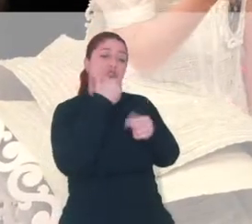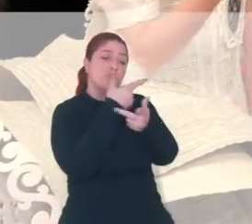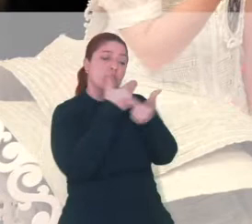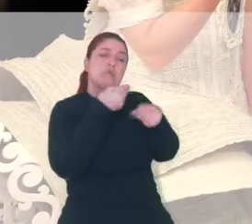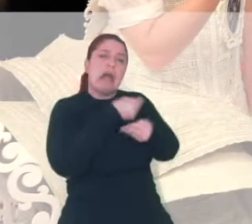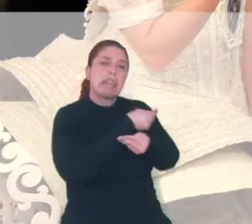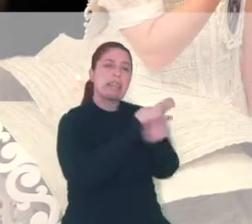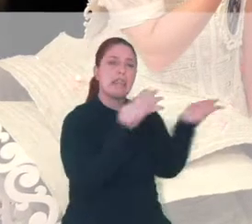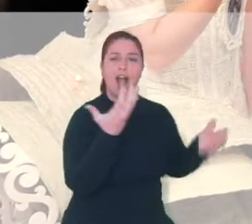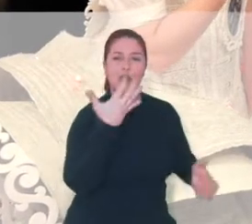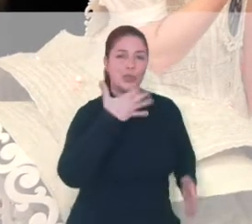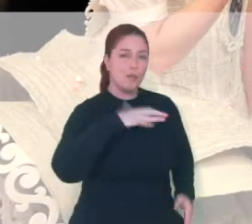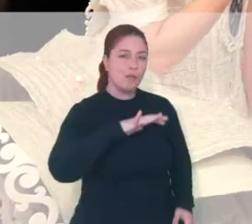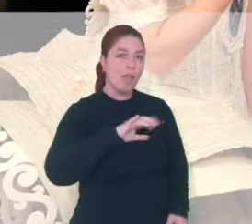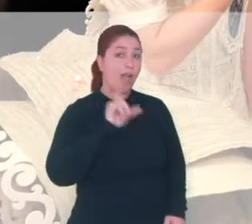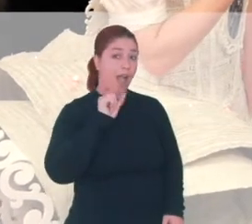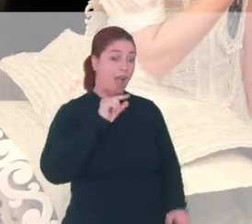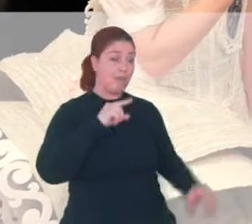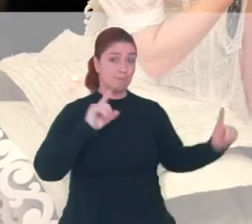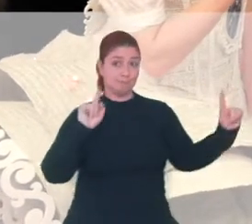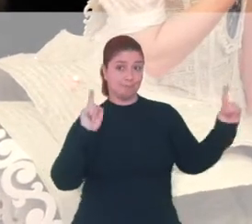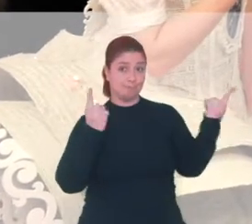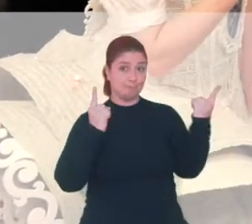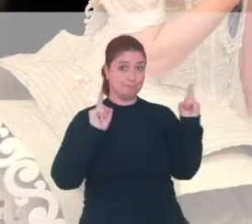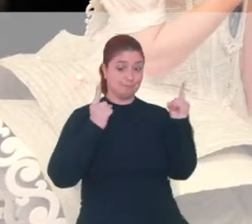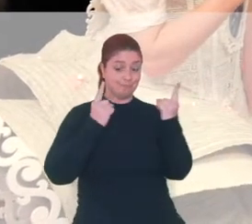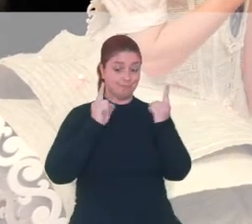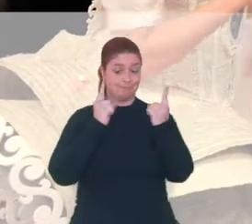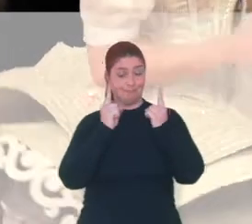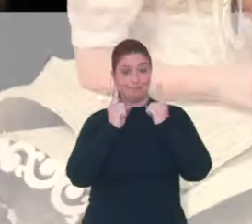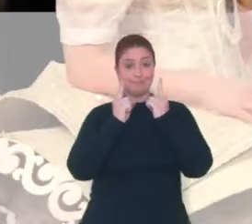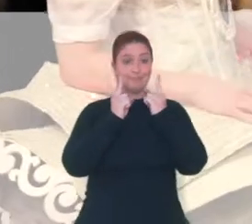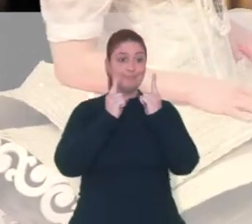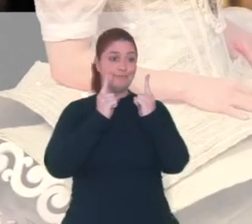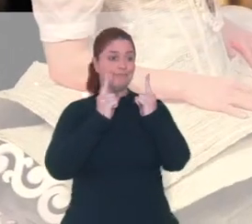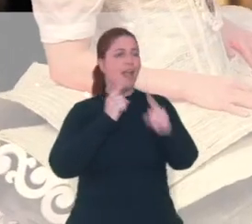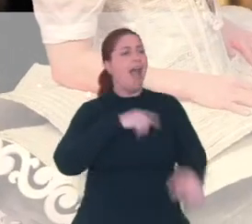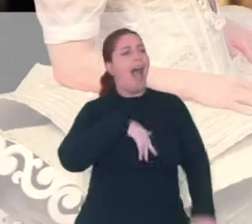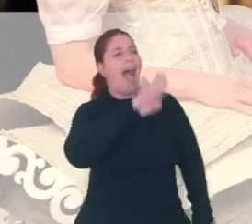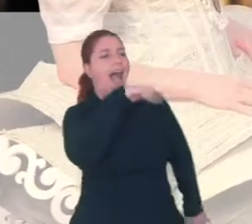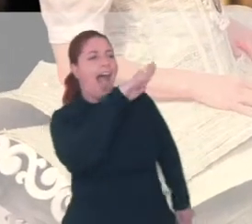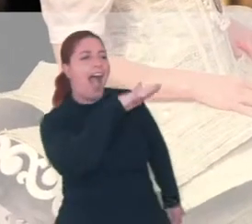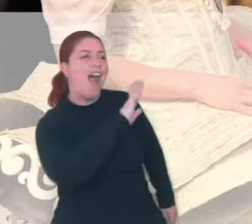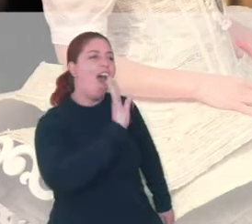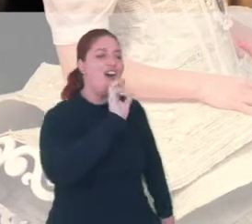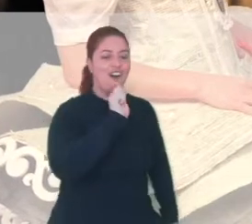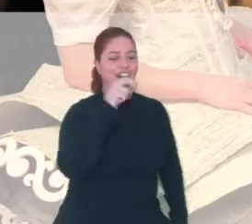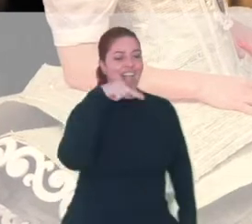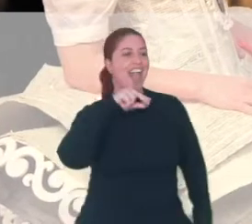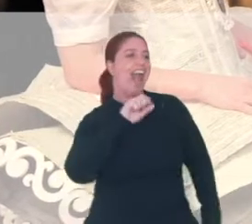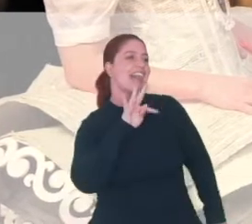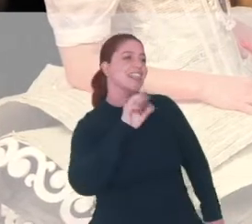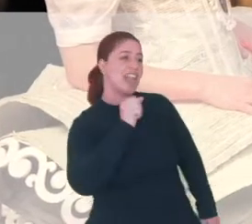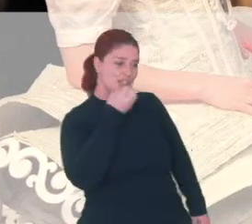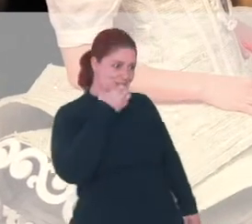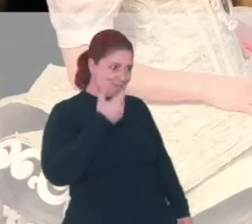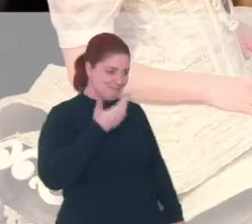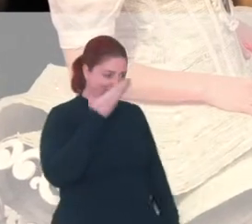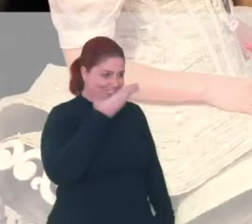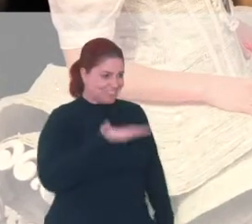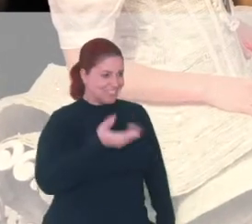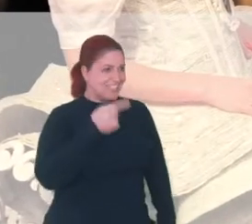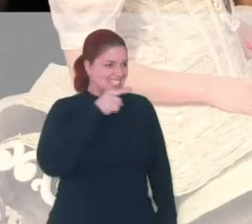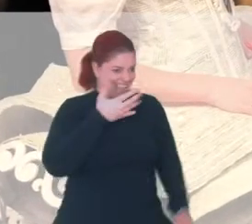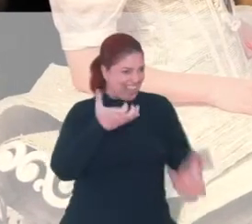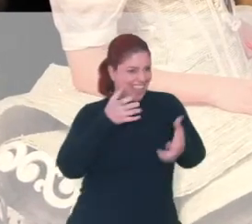viu a anta se aproximando... Oi, dona anta! Tudo bem com a senhora? Interessada